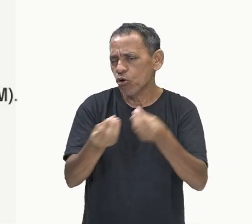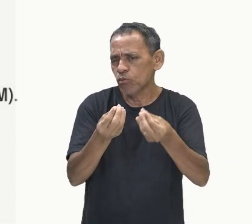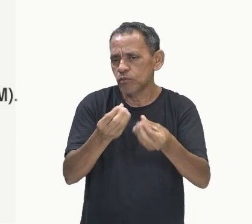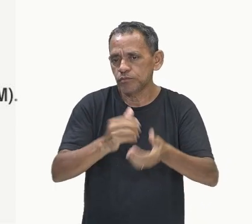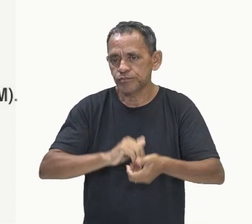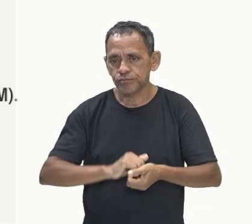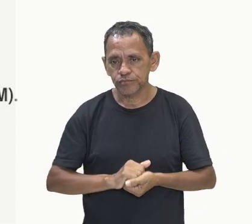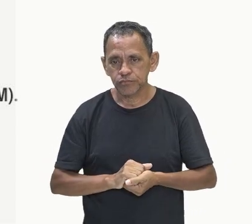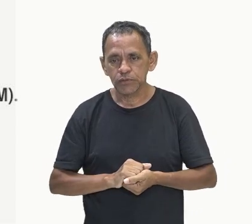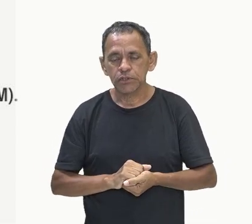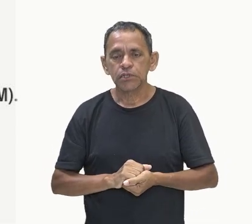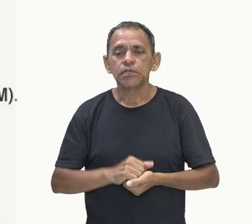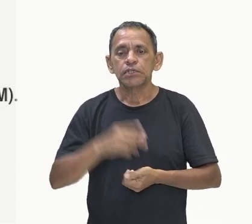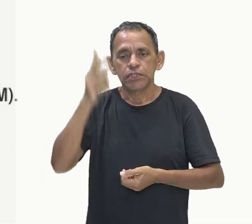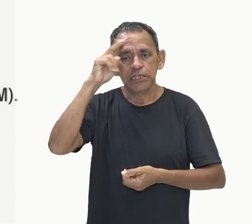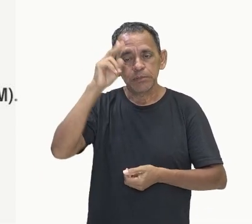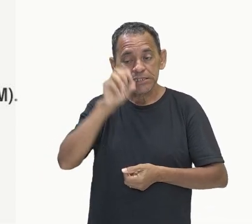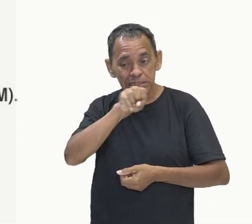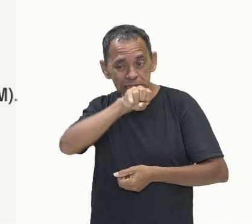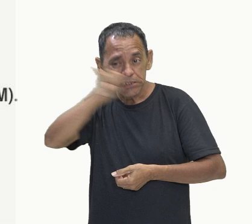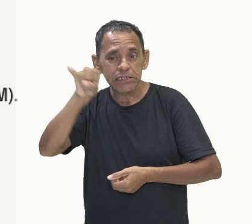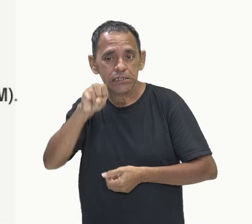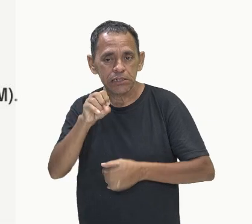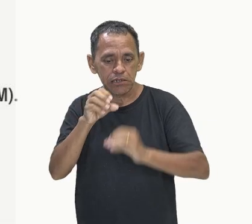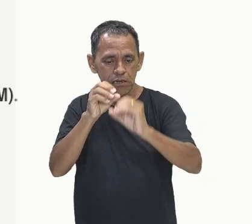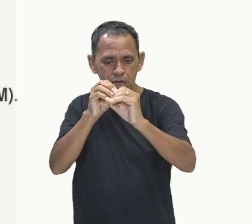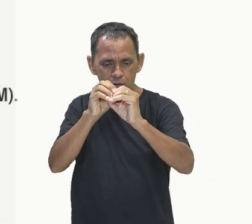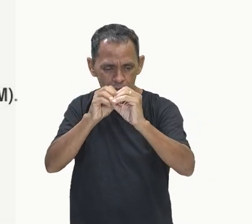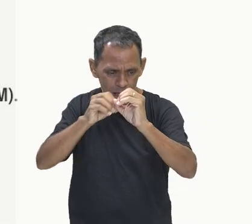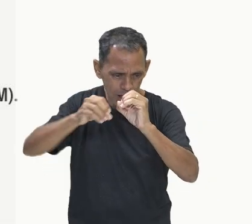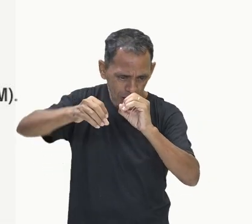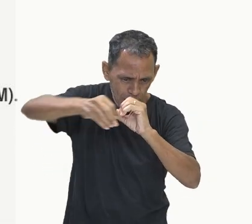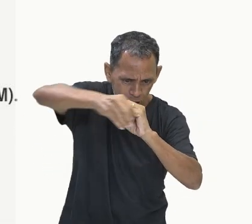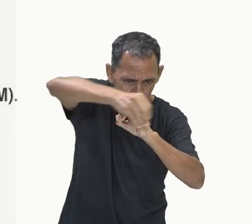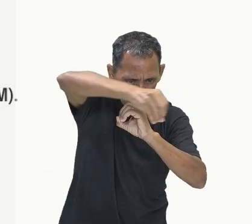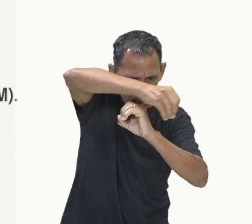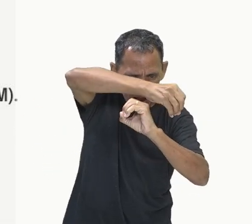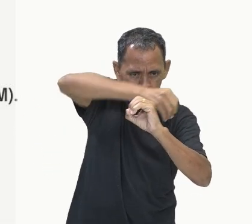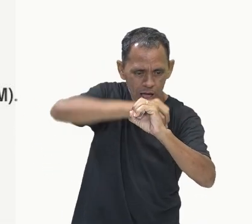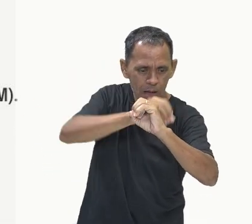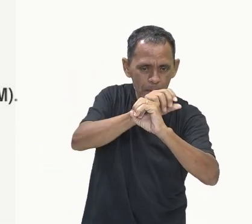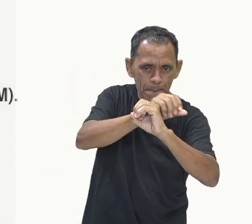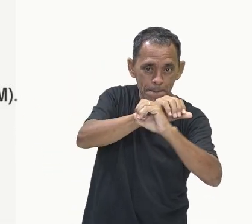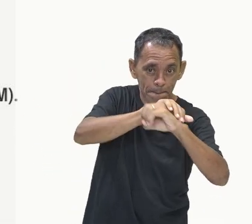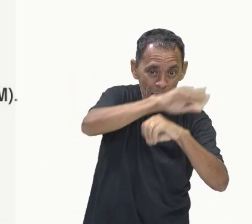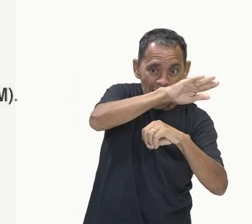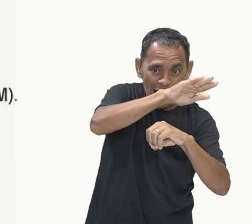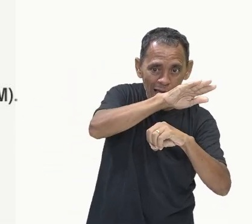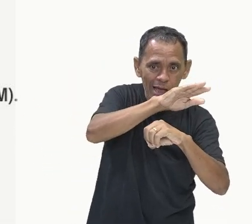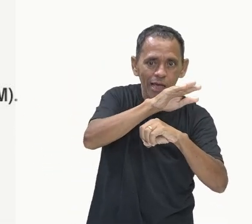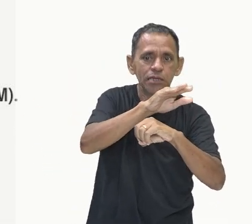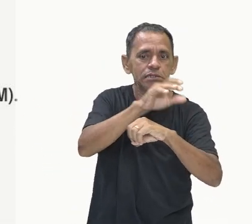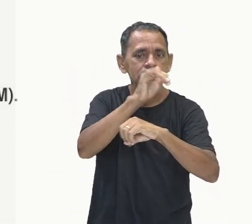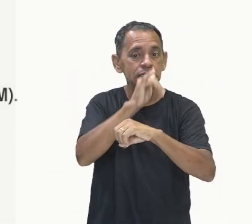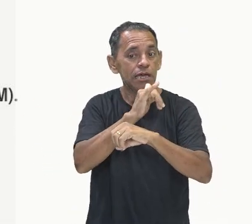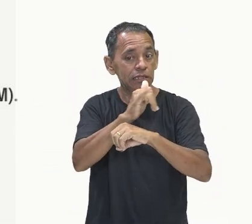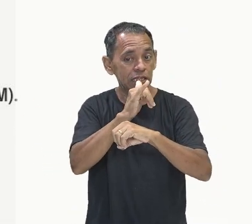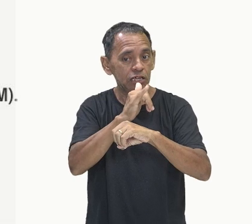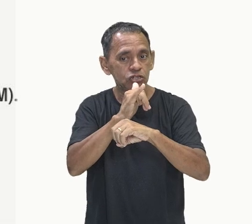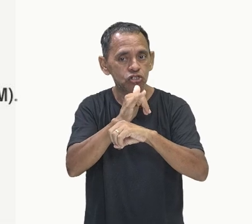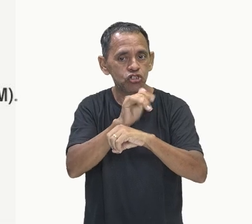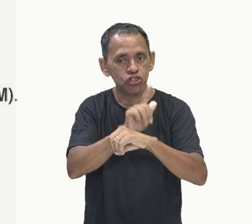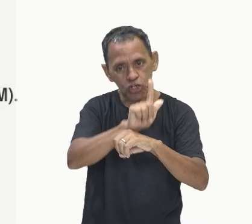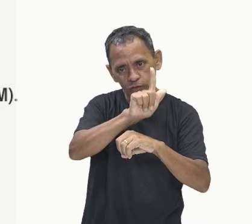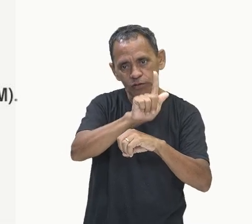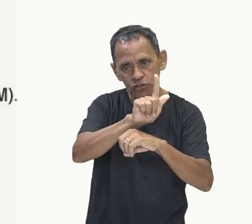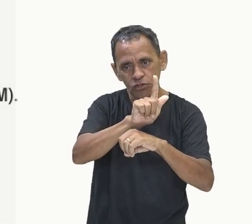periélio a velocidade, se a energia cinética é maior no periélio, é porque a energia potencial gravitacional é menor. Então, o que acontece?